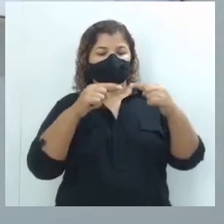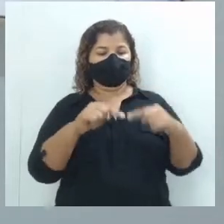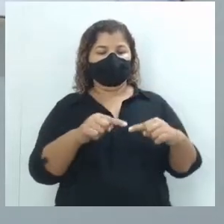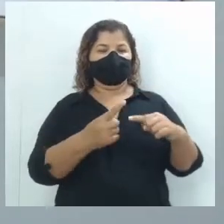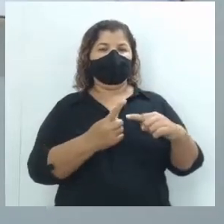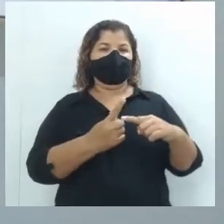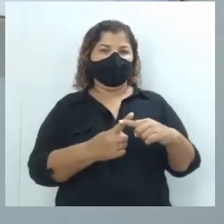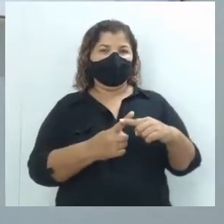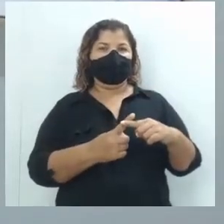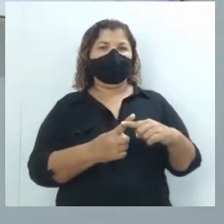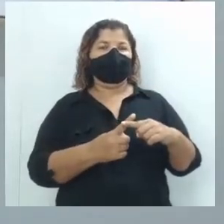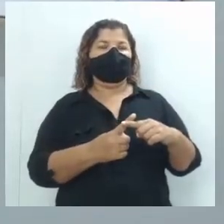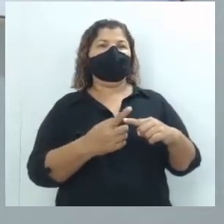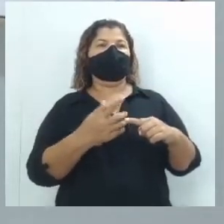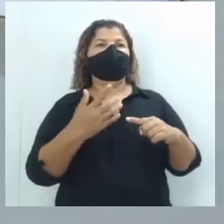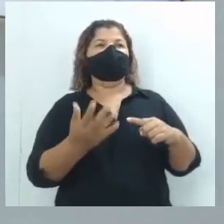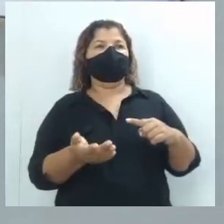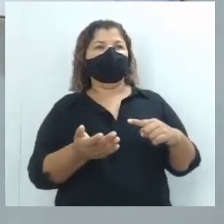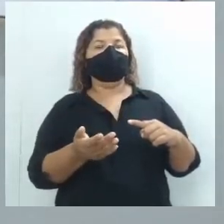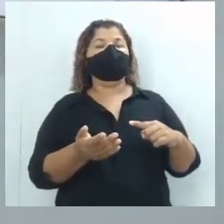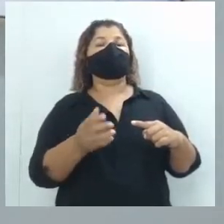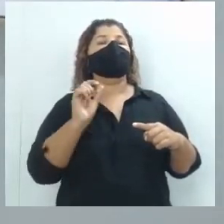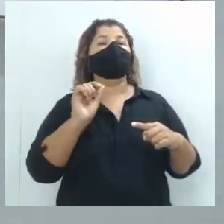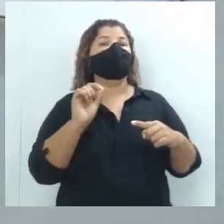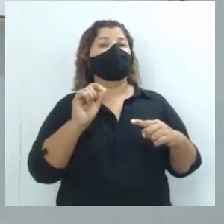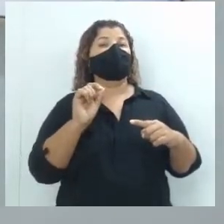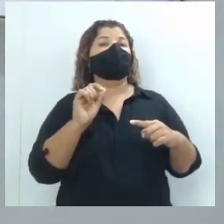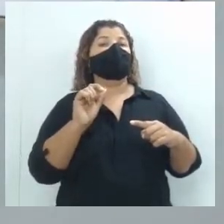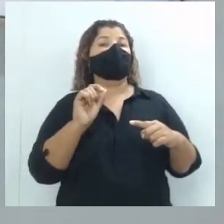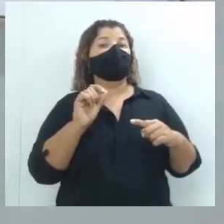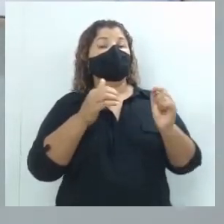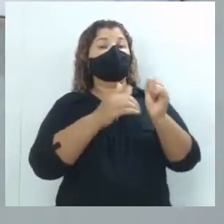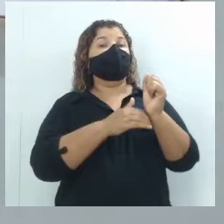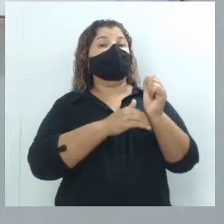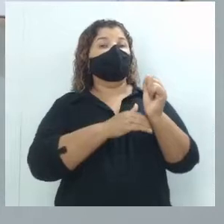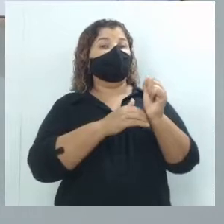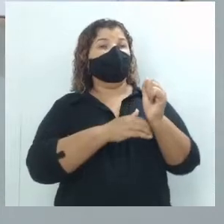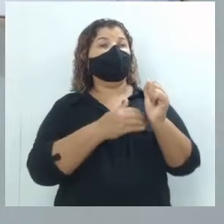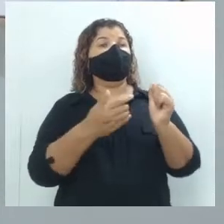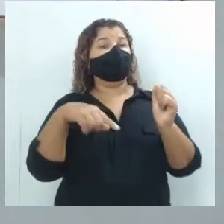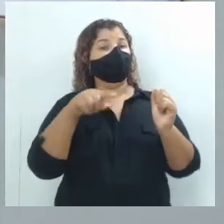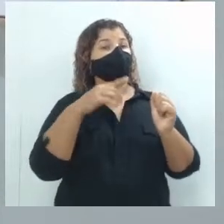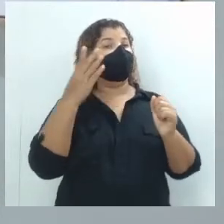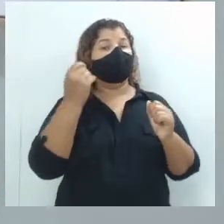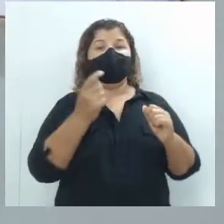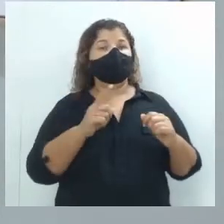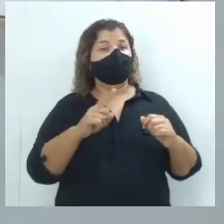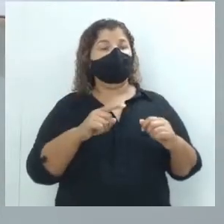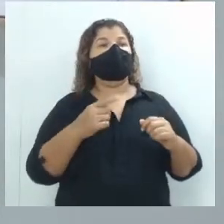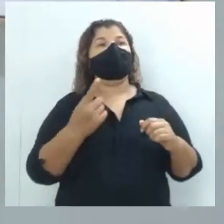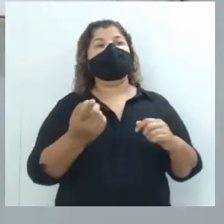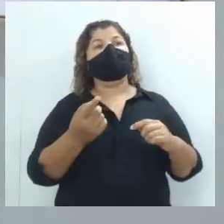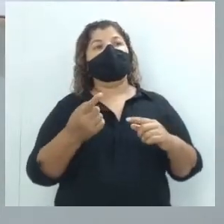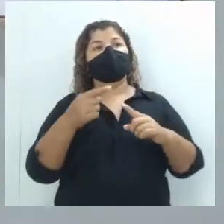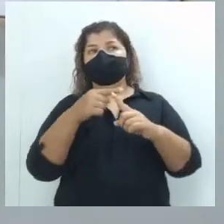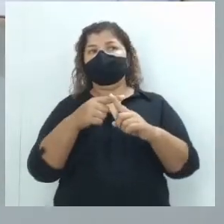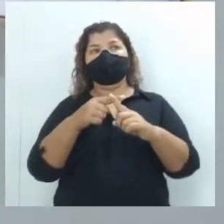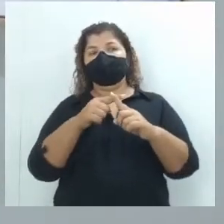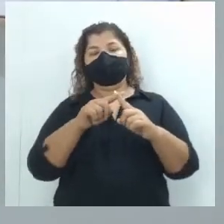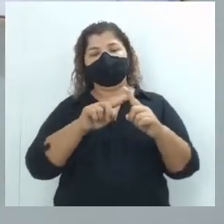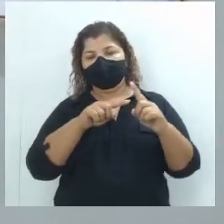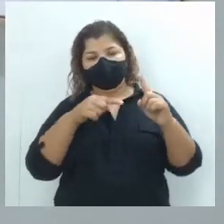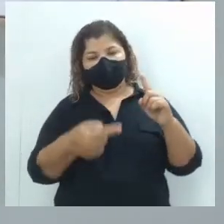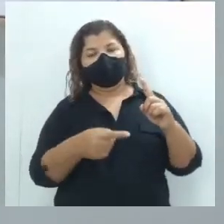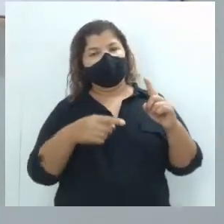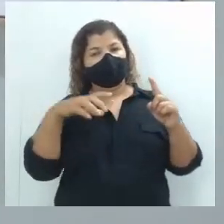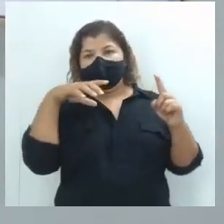é o segredo que muita gente não sabe? Quando ele se replica, o positivo não vai conseguir formar logo